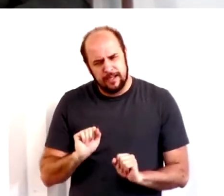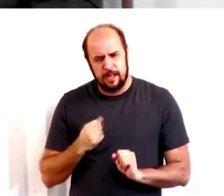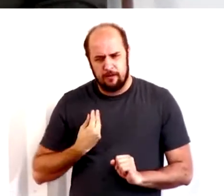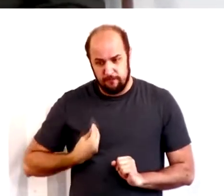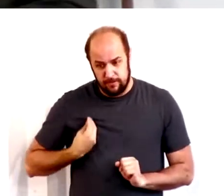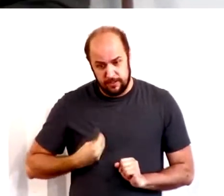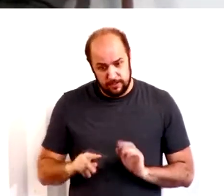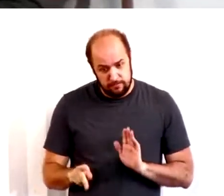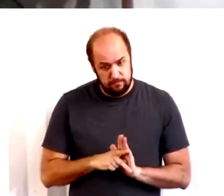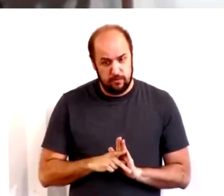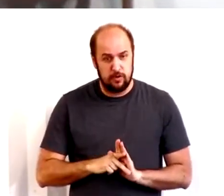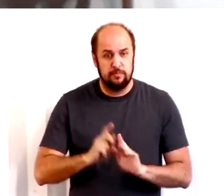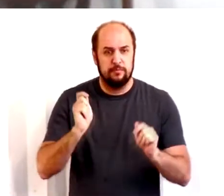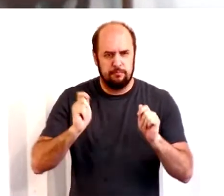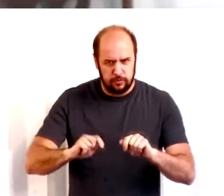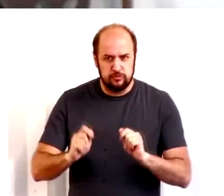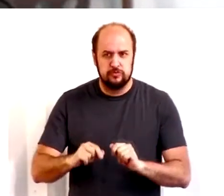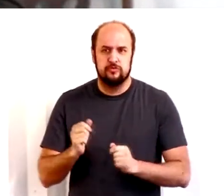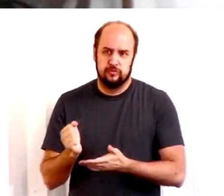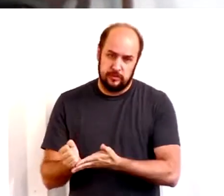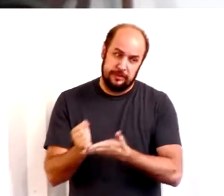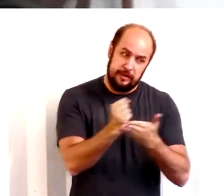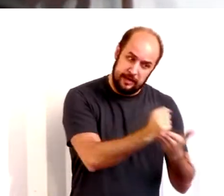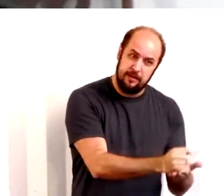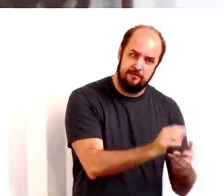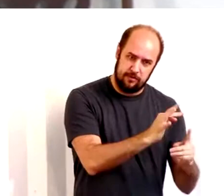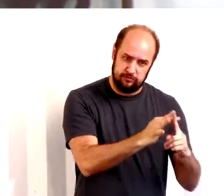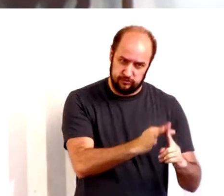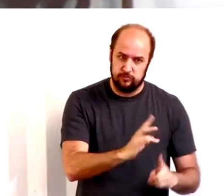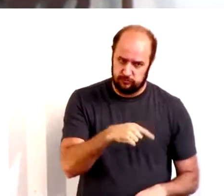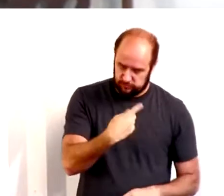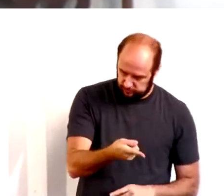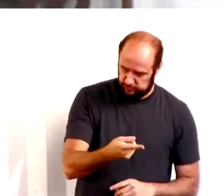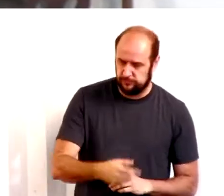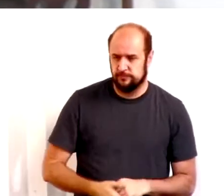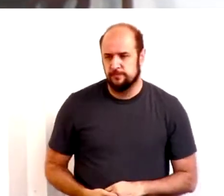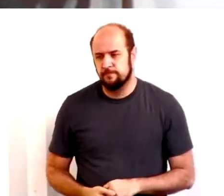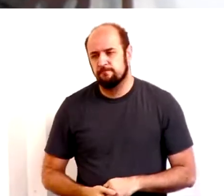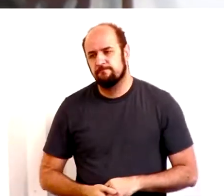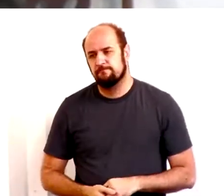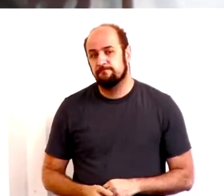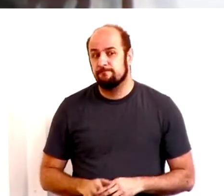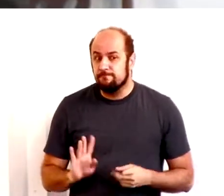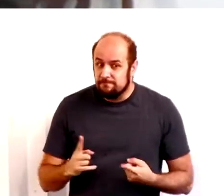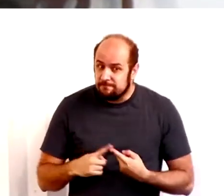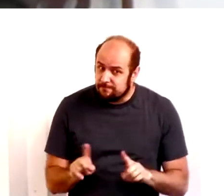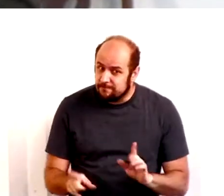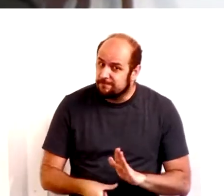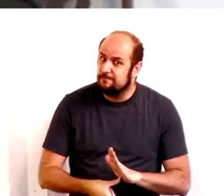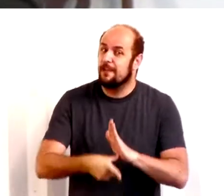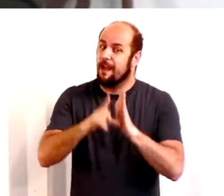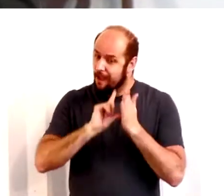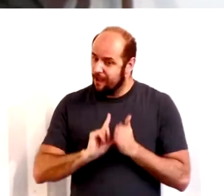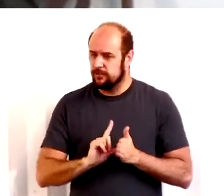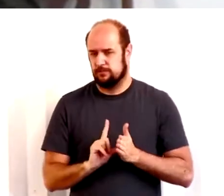sua vida para que isso o leve a enviar Timóteo. Antes disso, ele